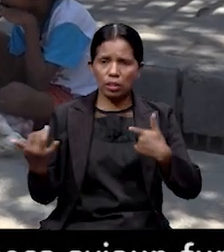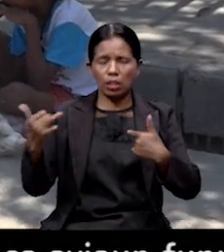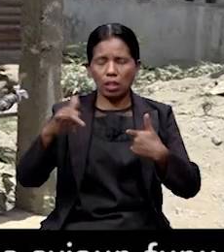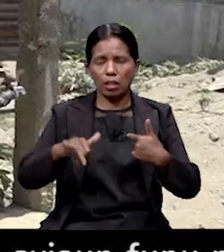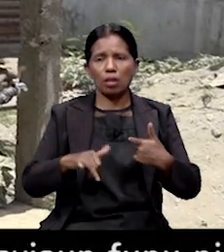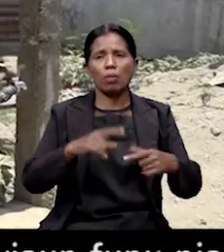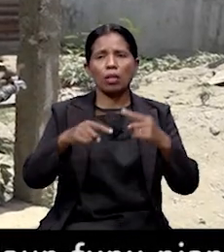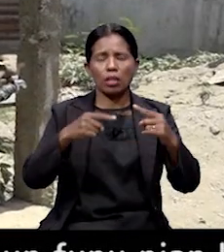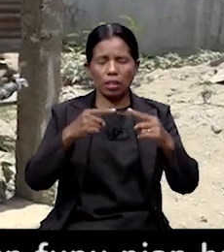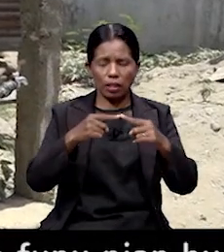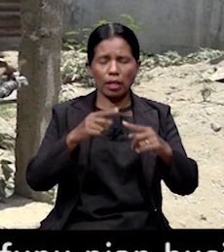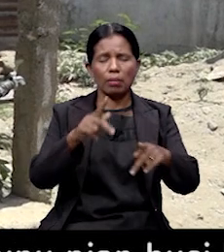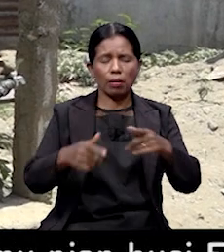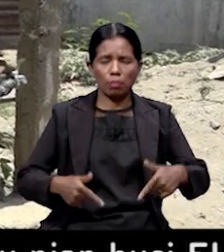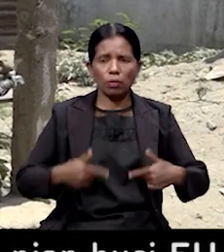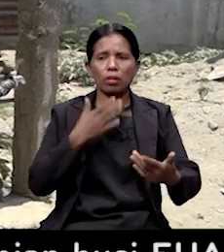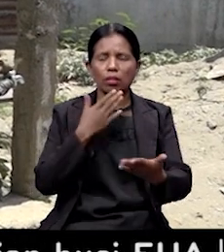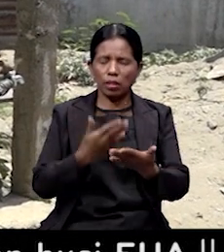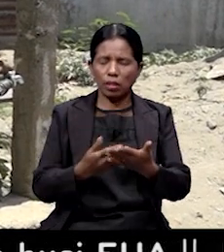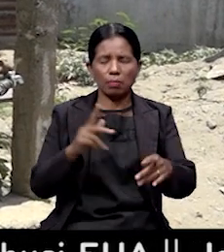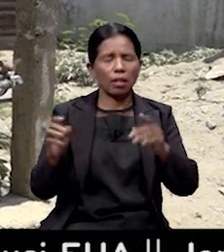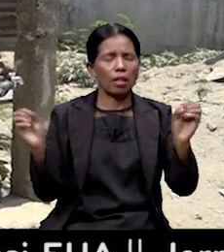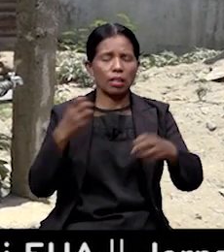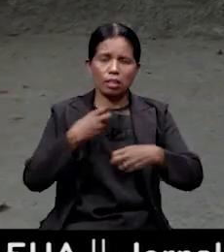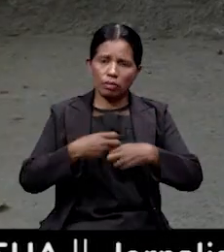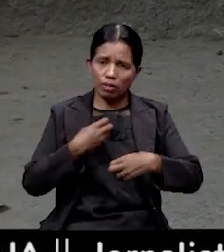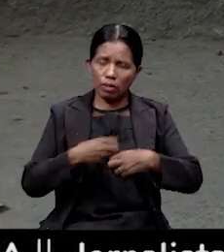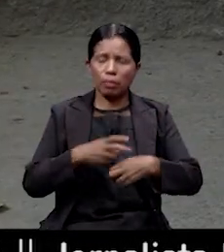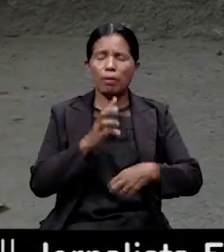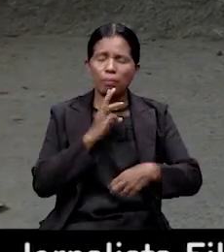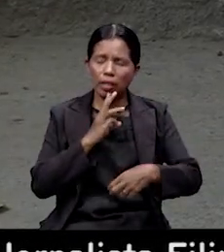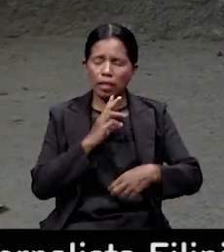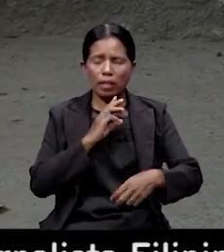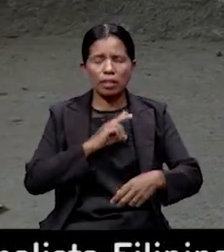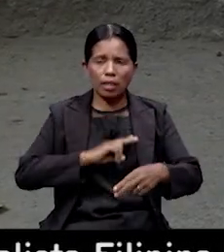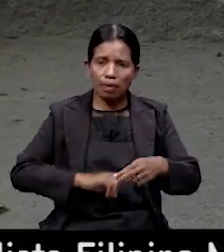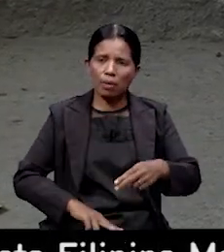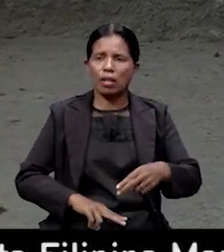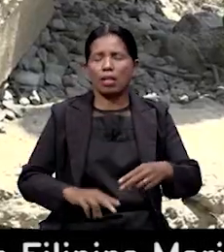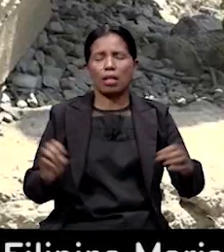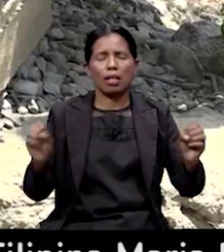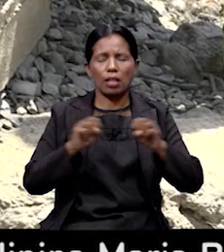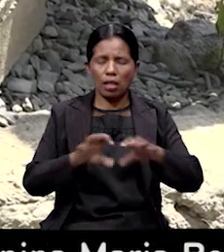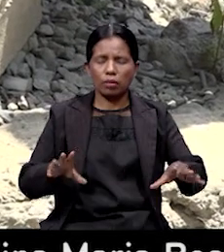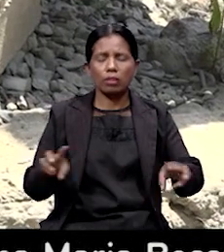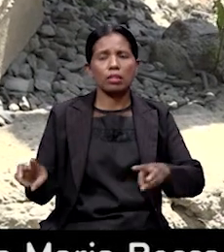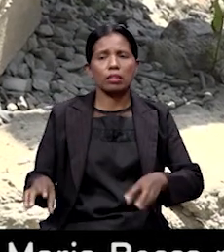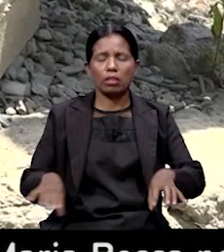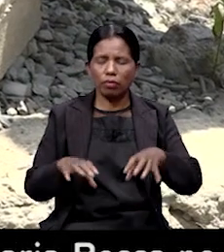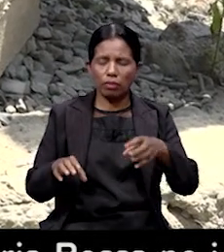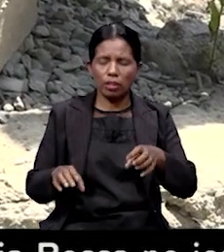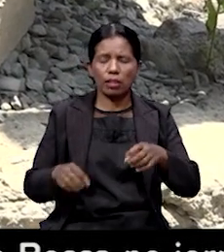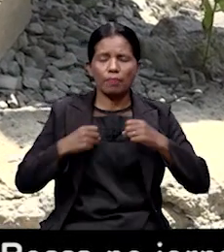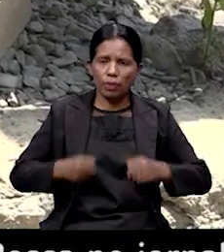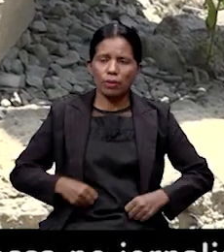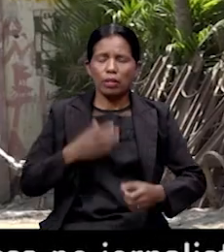hira povo ne moris diak, povo ne la susar babe, la susar baihan, la la kon servisu, la ho estrada de bediak, saúde de bem